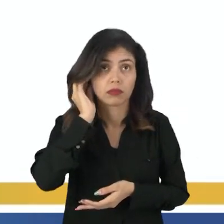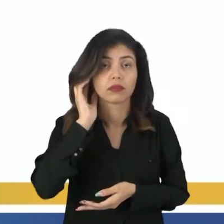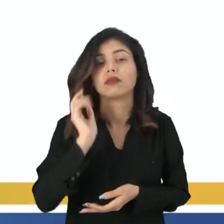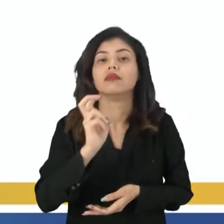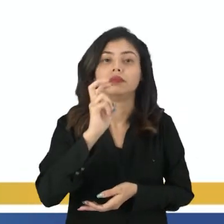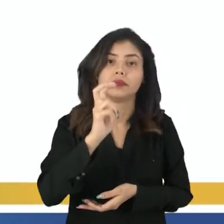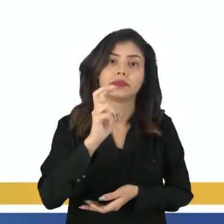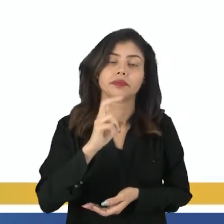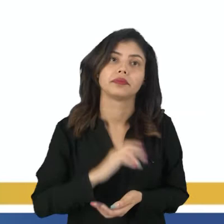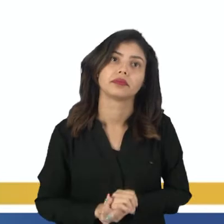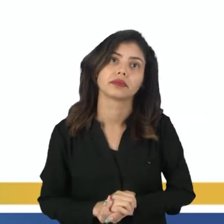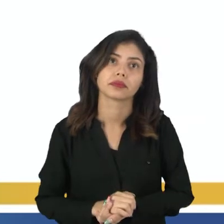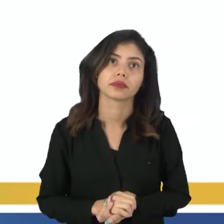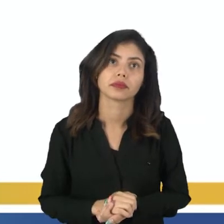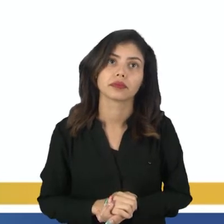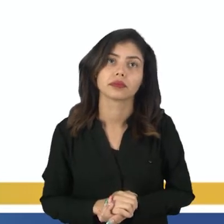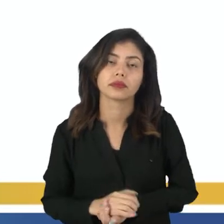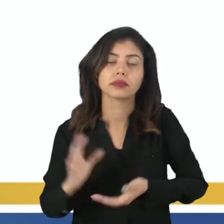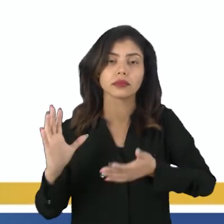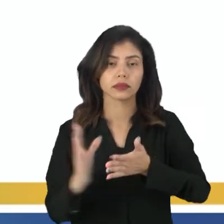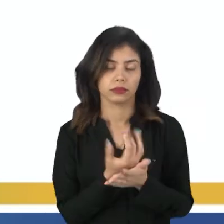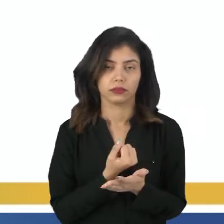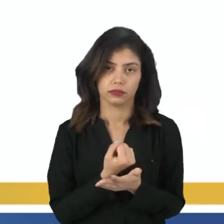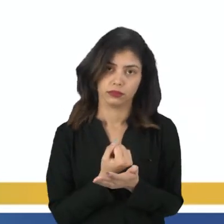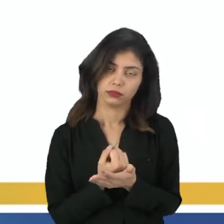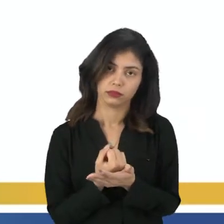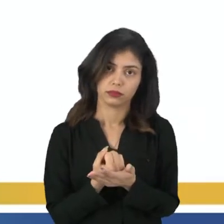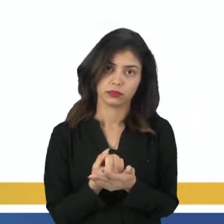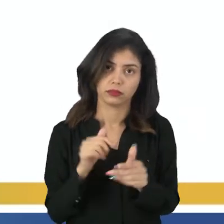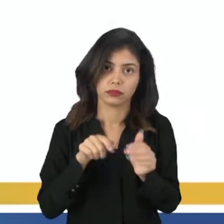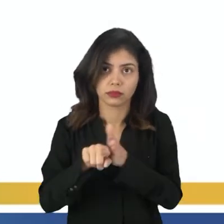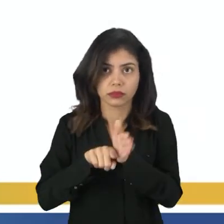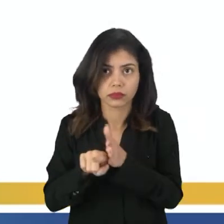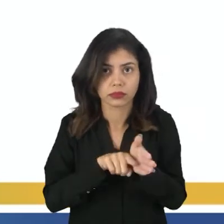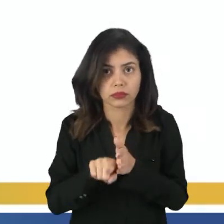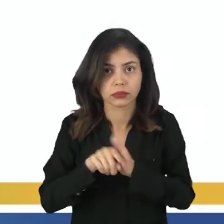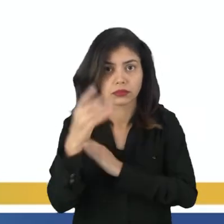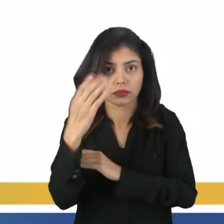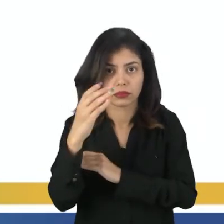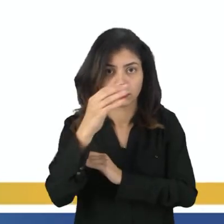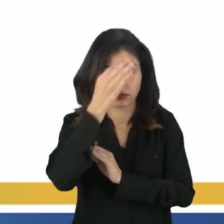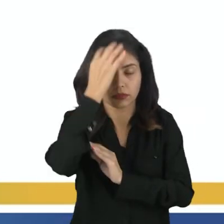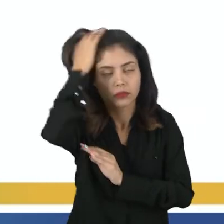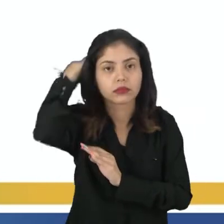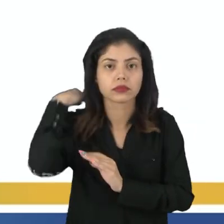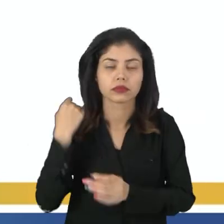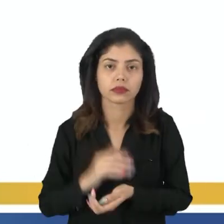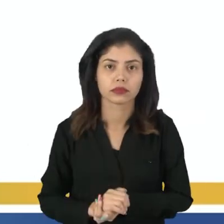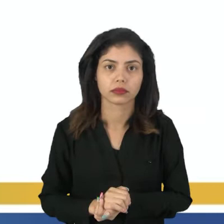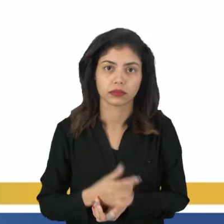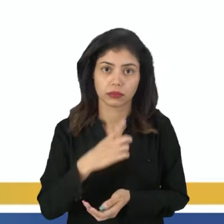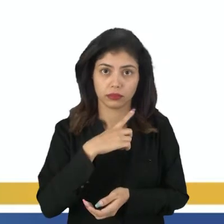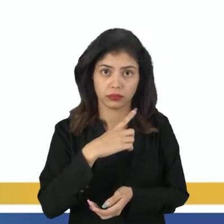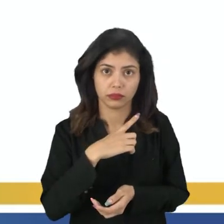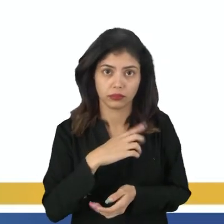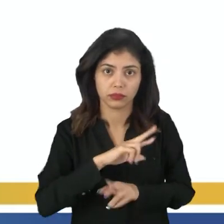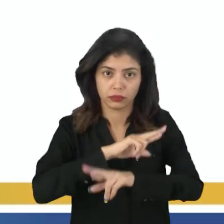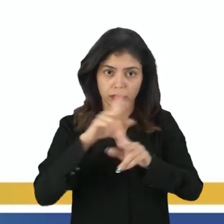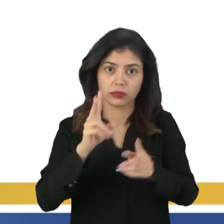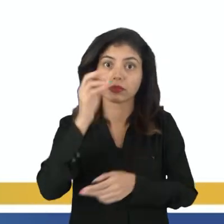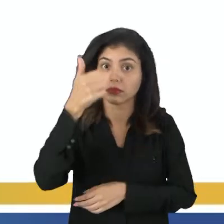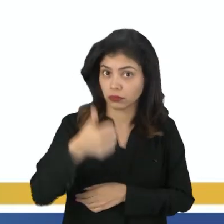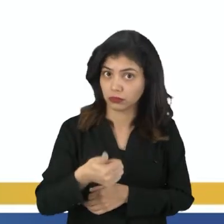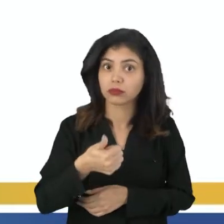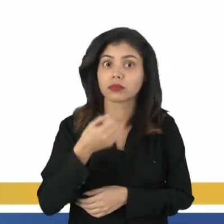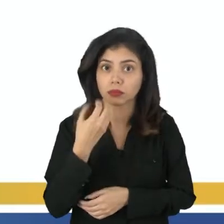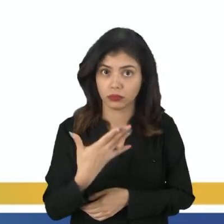5 pontos, eles são tirados de situações de pesquisa científica. Então, para que elas sejam